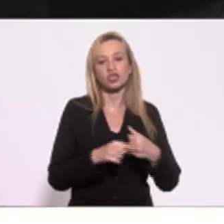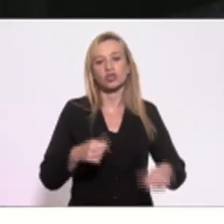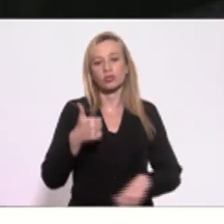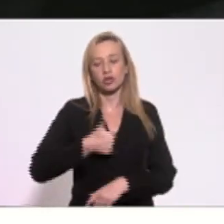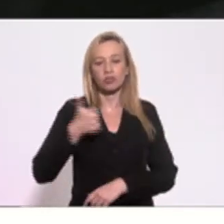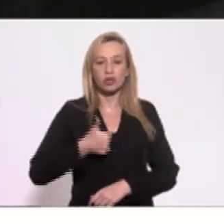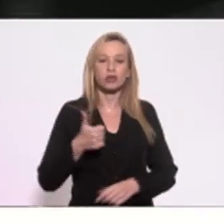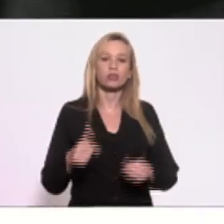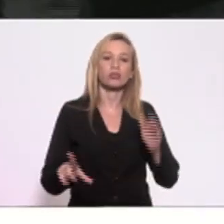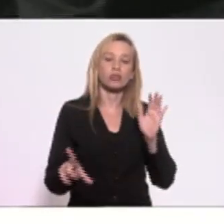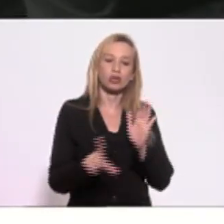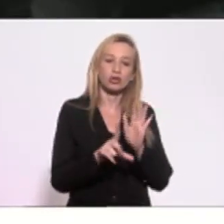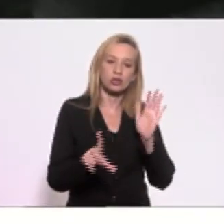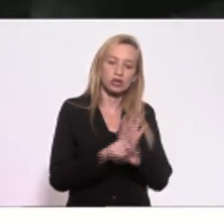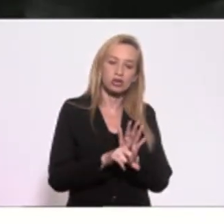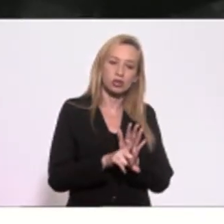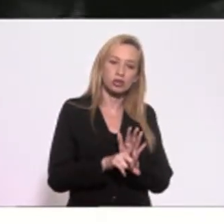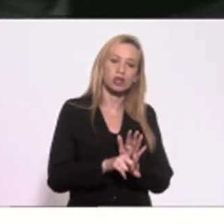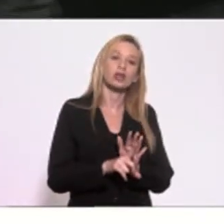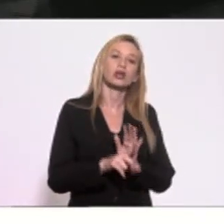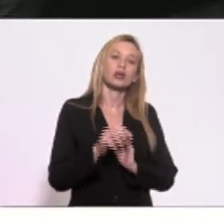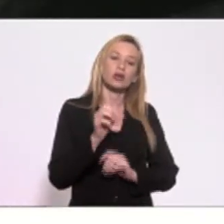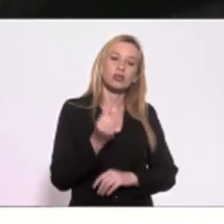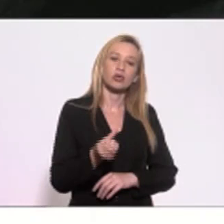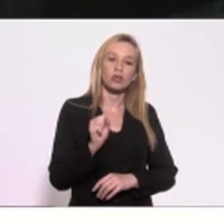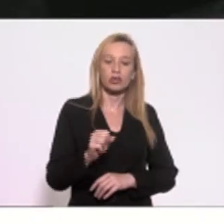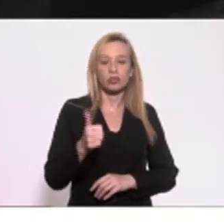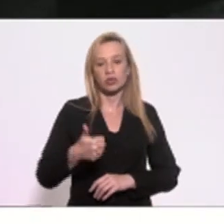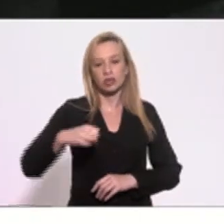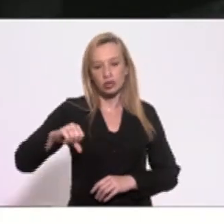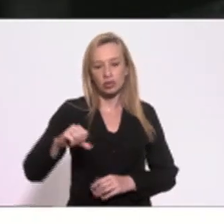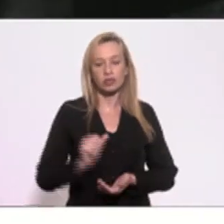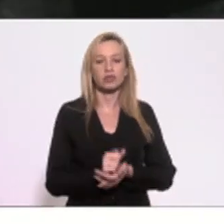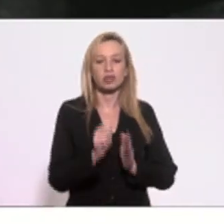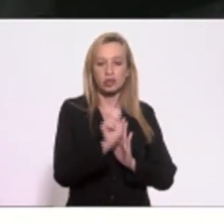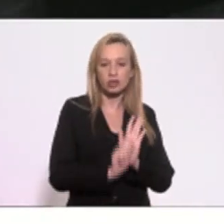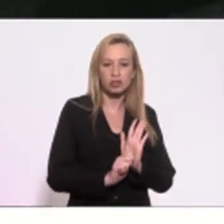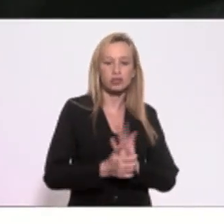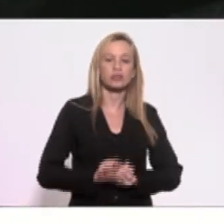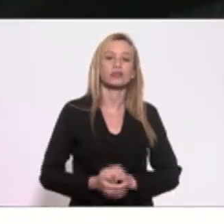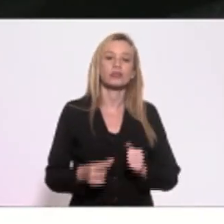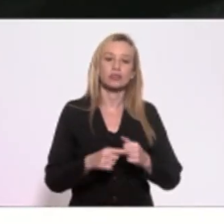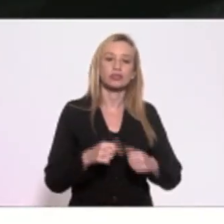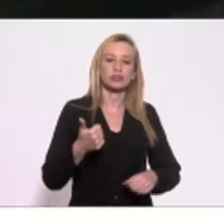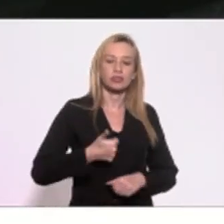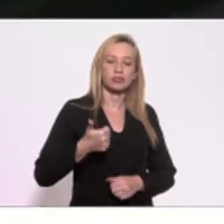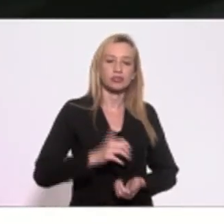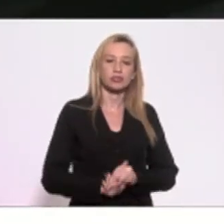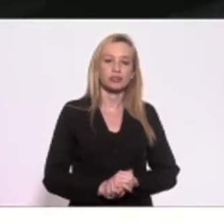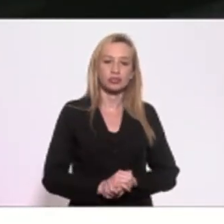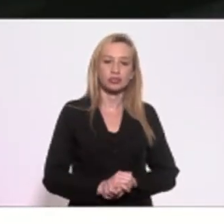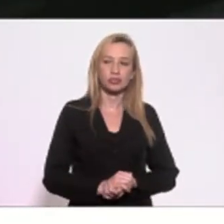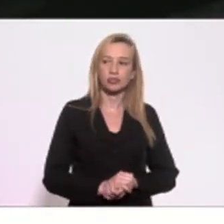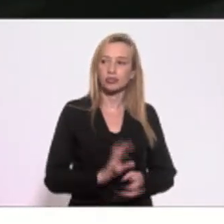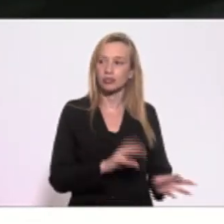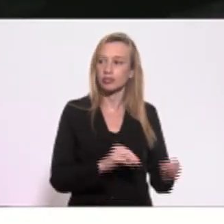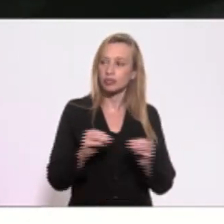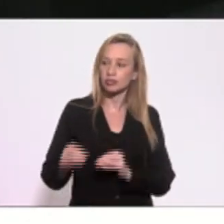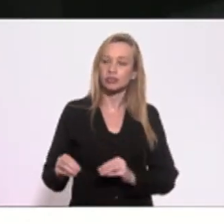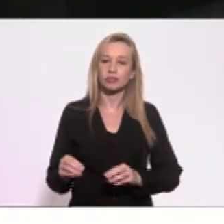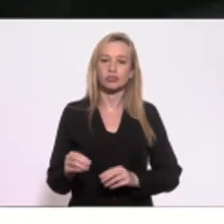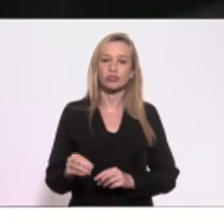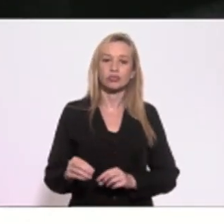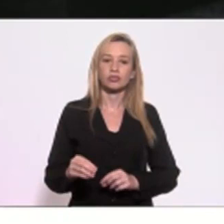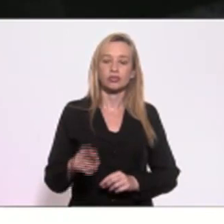do projeto de lei 682/2019, passa a vigorar com a seguinte redação: artigo 1º. Nas hipóteses de transferência de